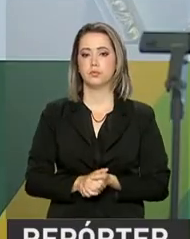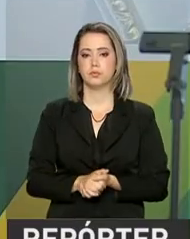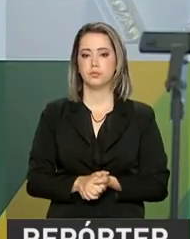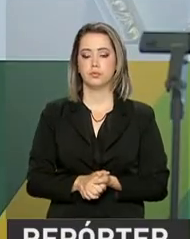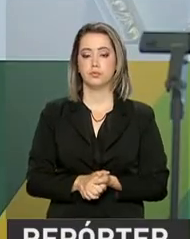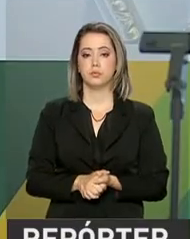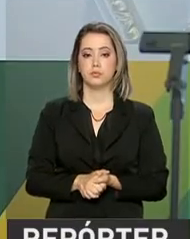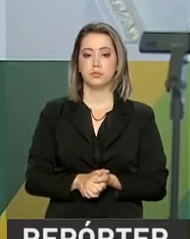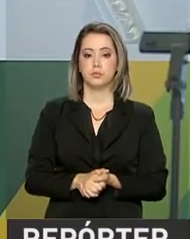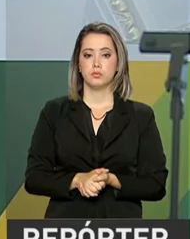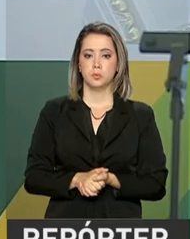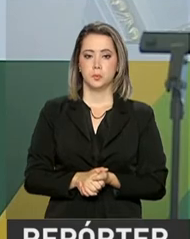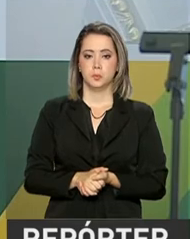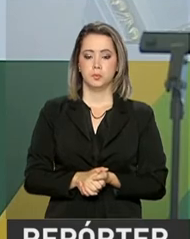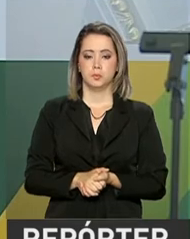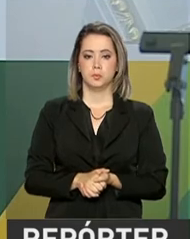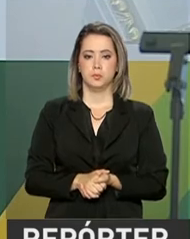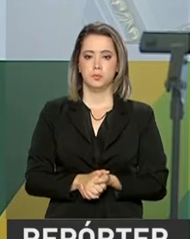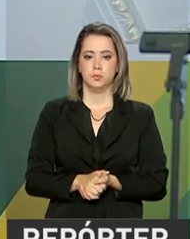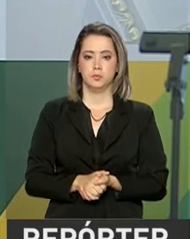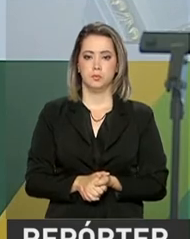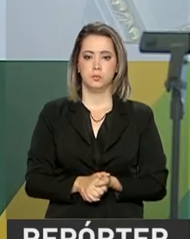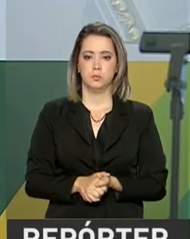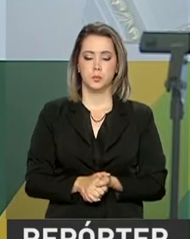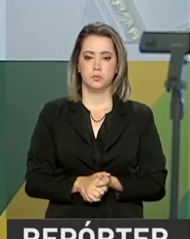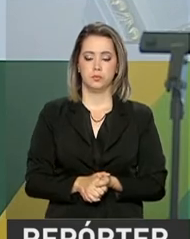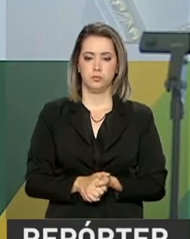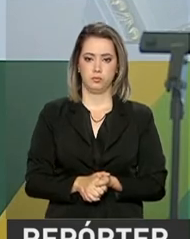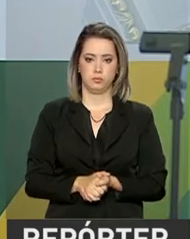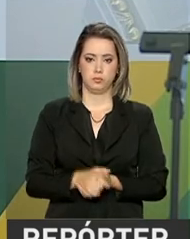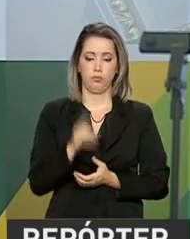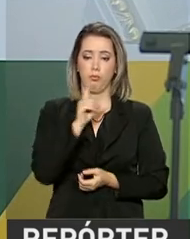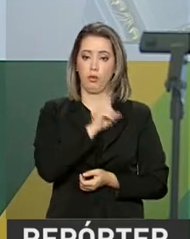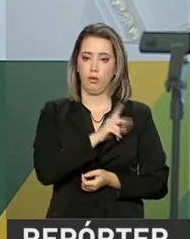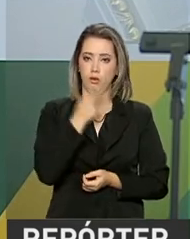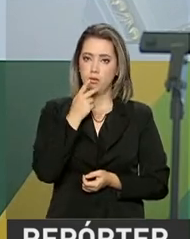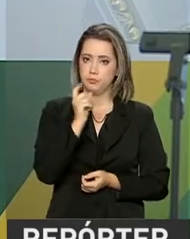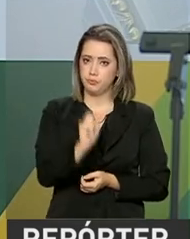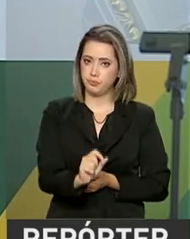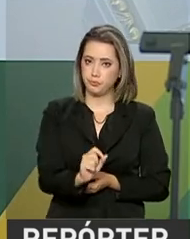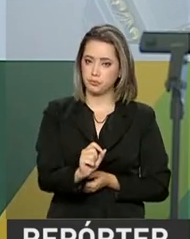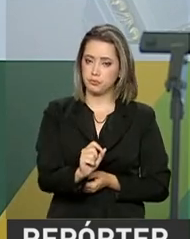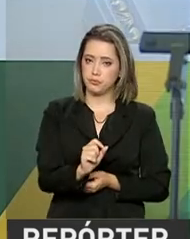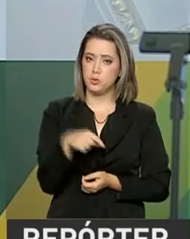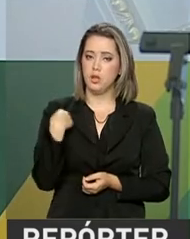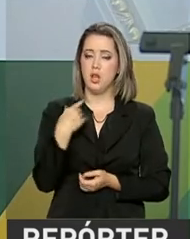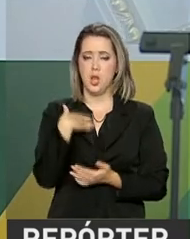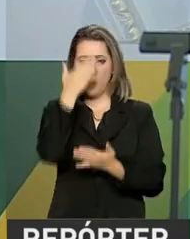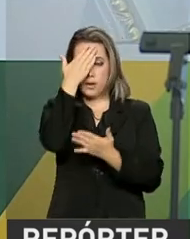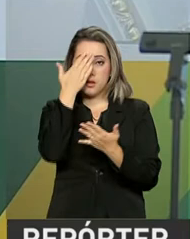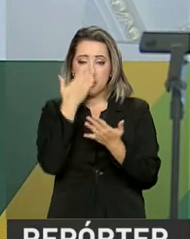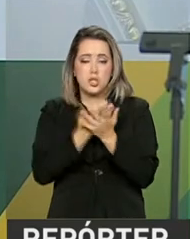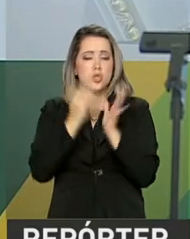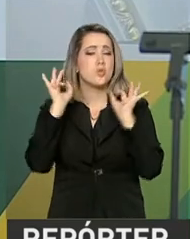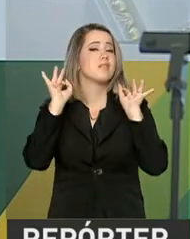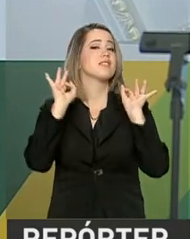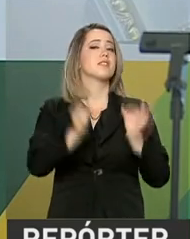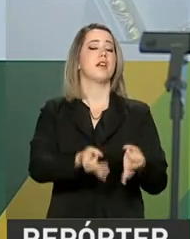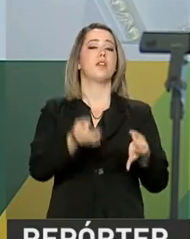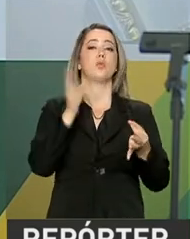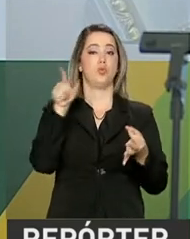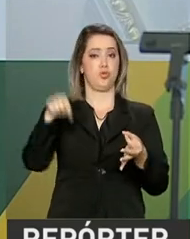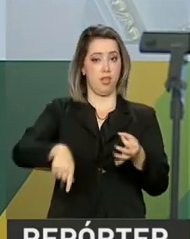com certeza estamos aqui com certeza que a rússia já é importante